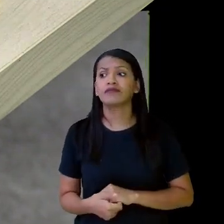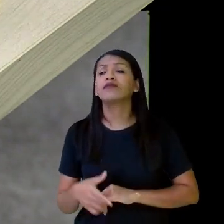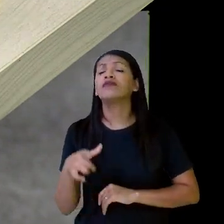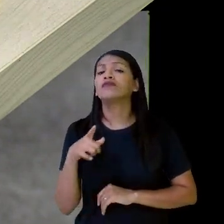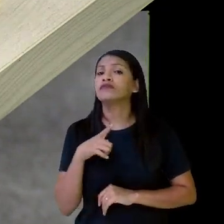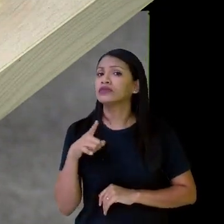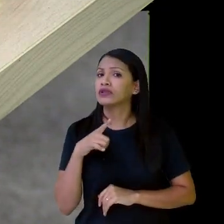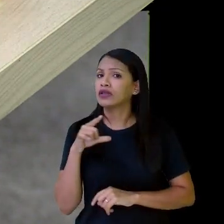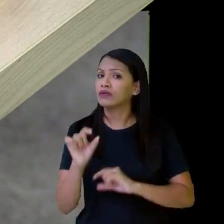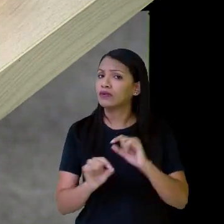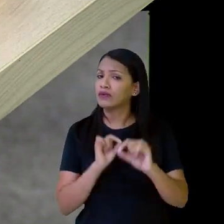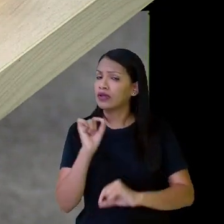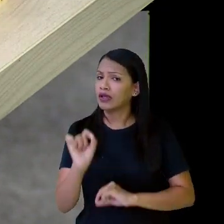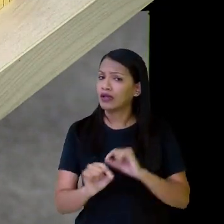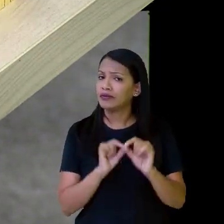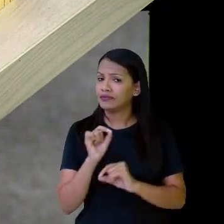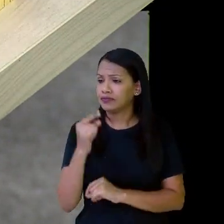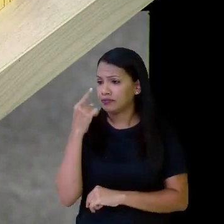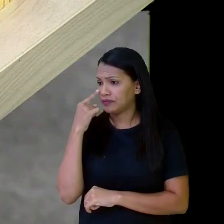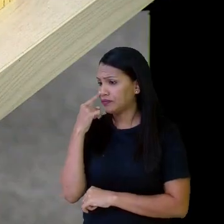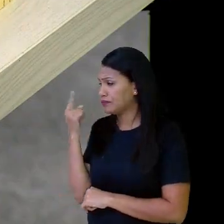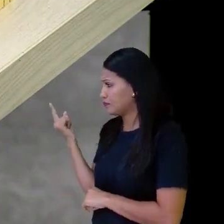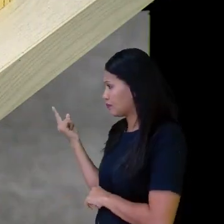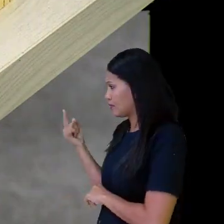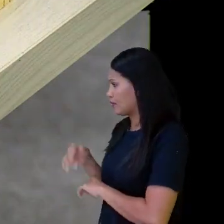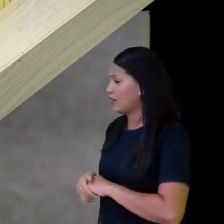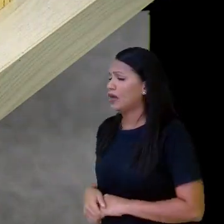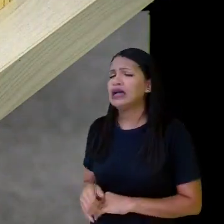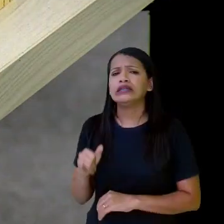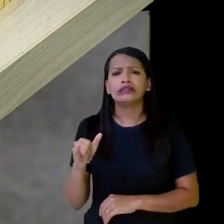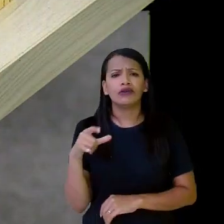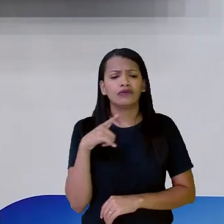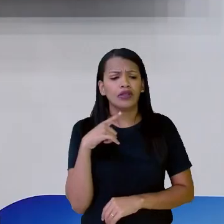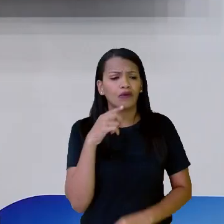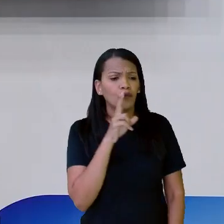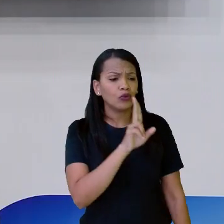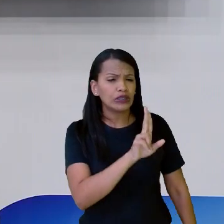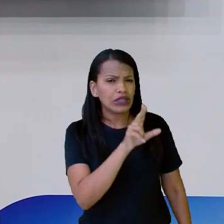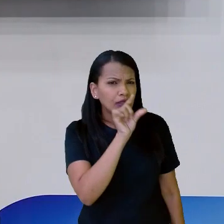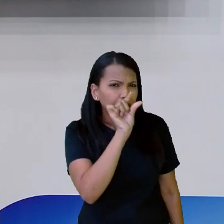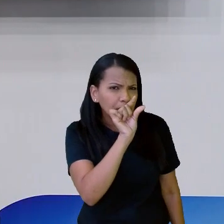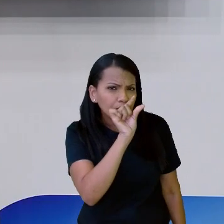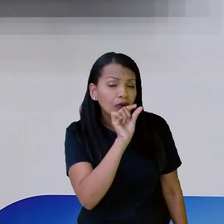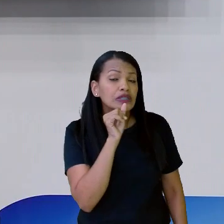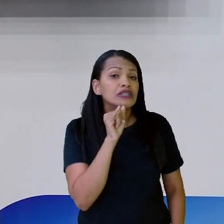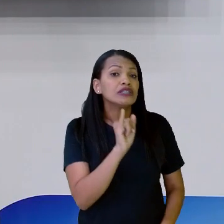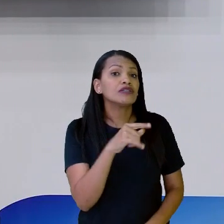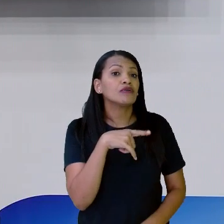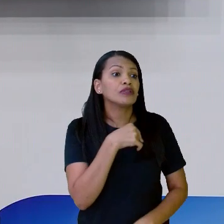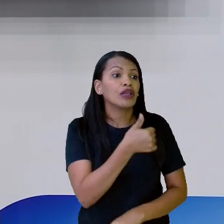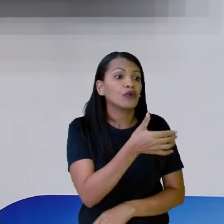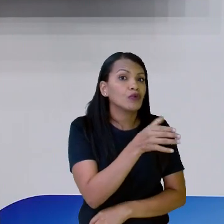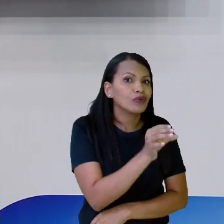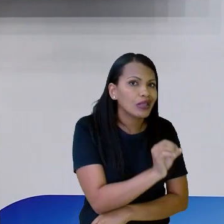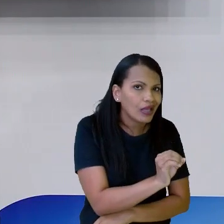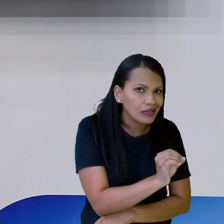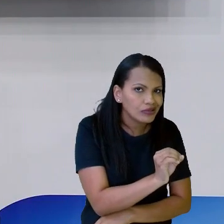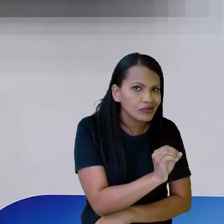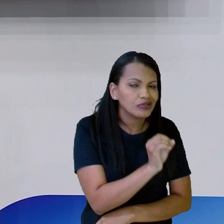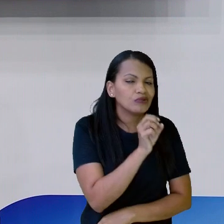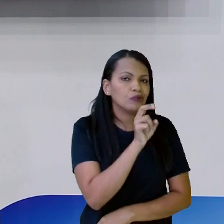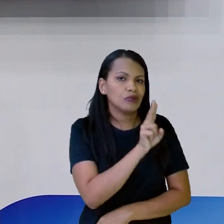ter um palitinho como esse, que é a mesma coisa de eu dizer que é uma dezena.